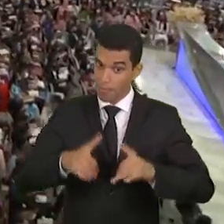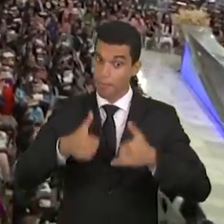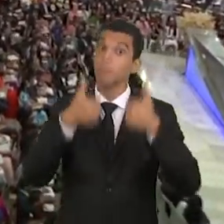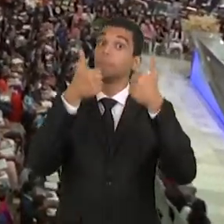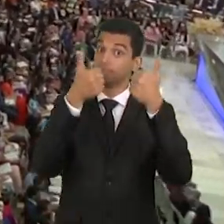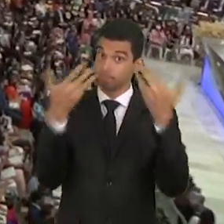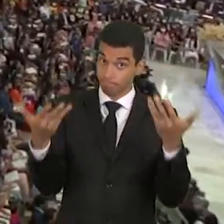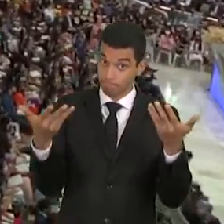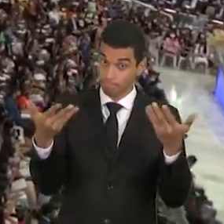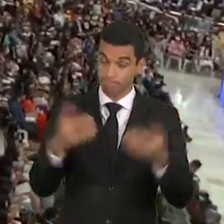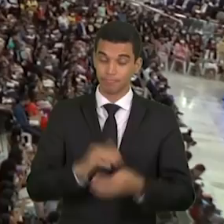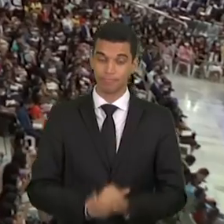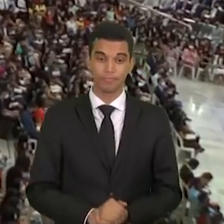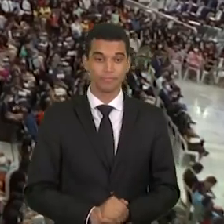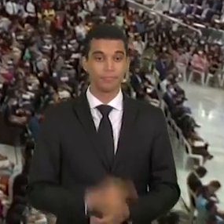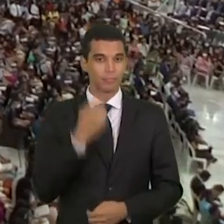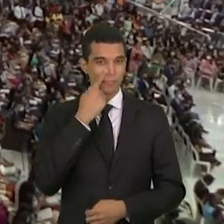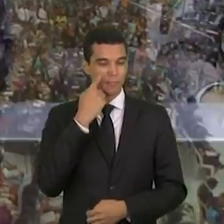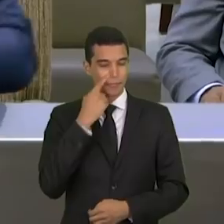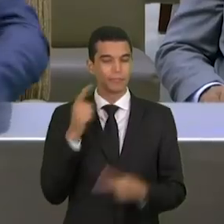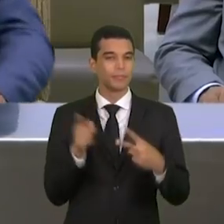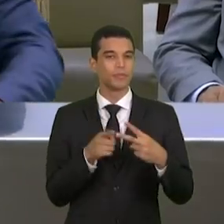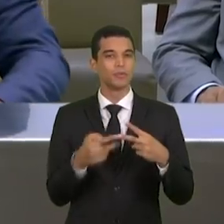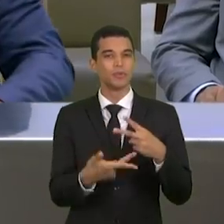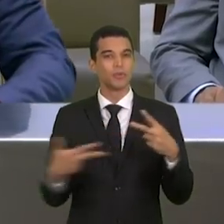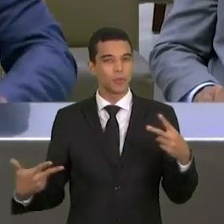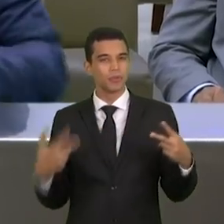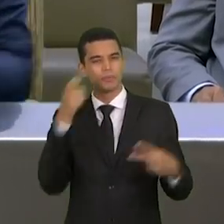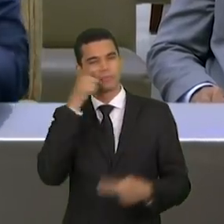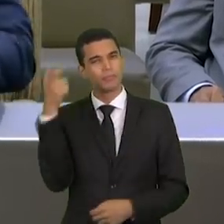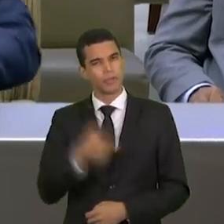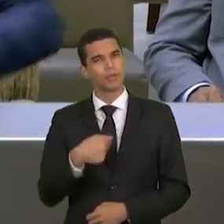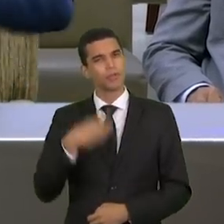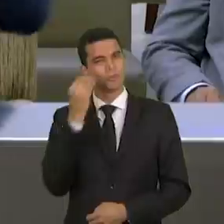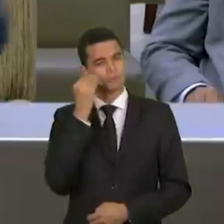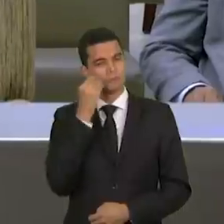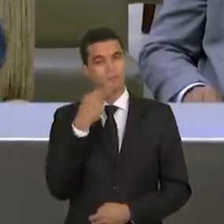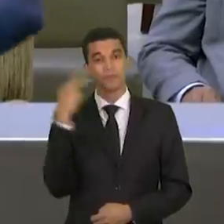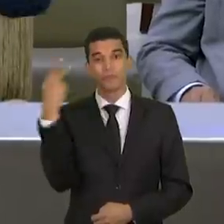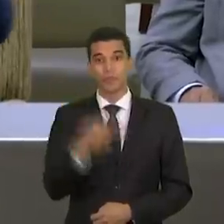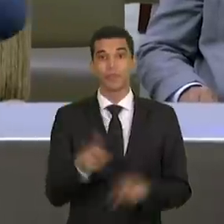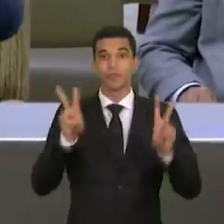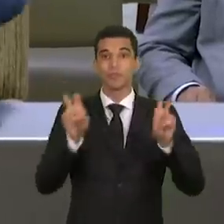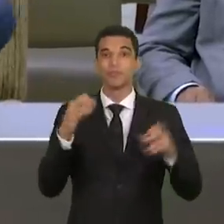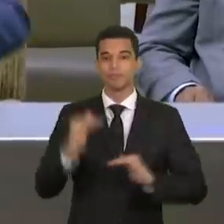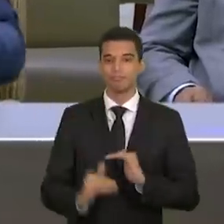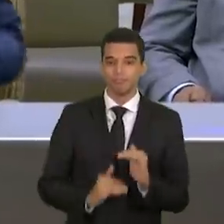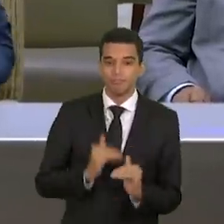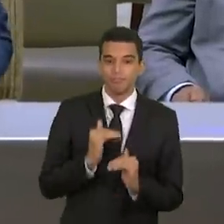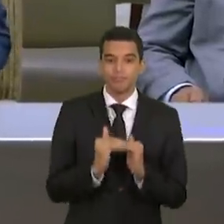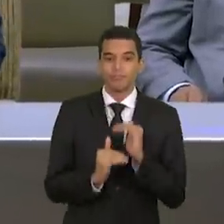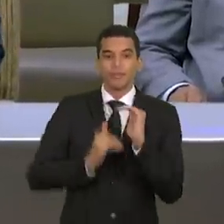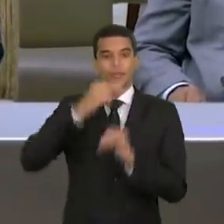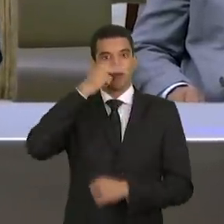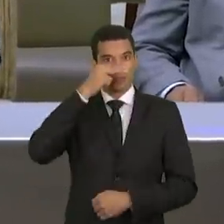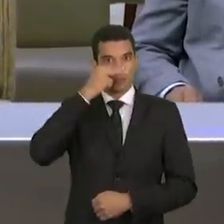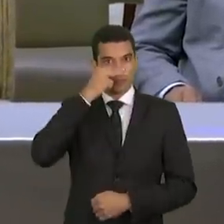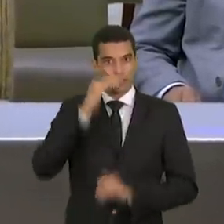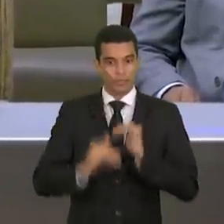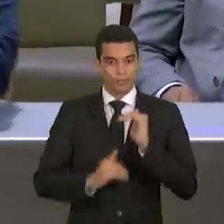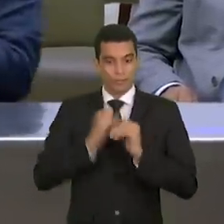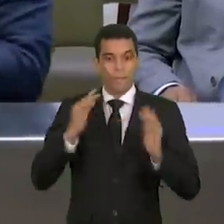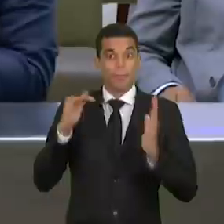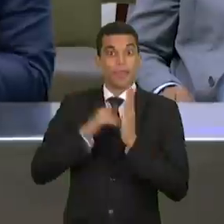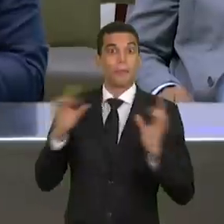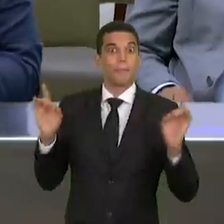Agora vejam uma segunda coisa interessante sobre isso que estou tentando falar, sobre esse processo gradativo do